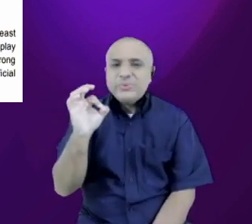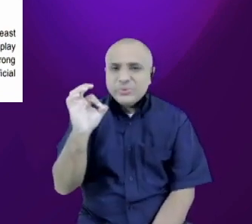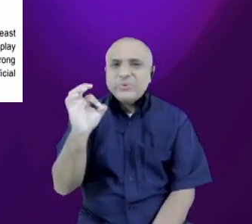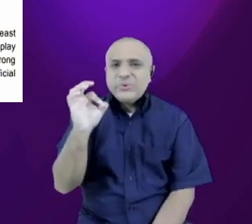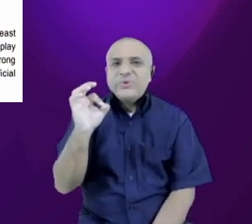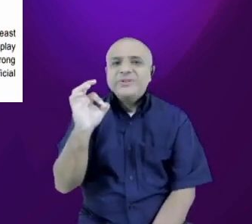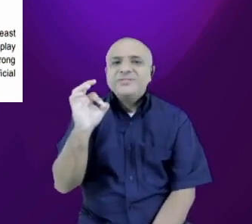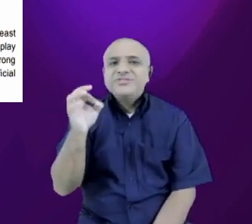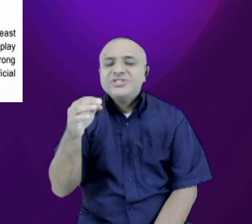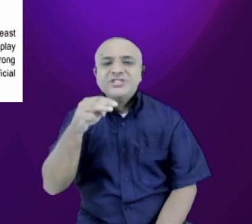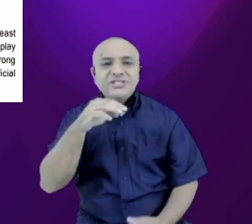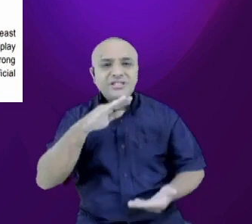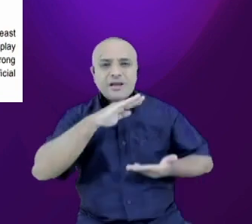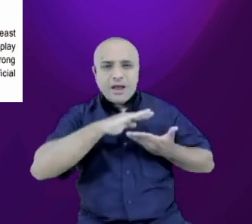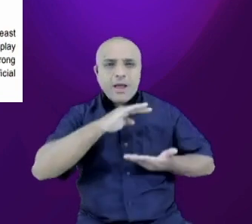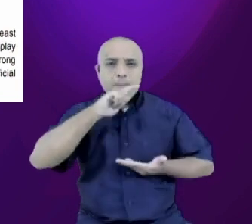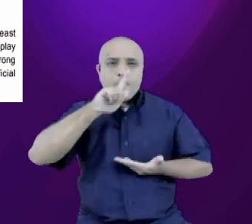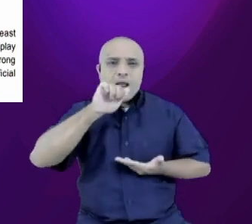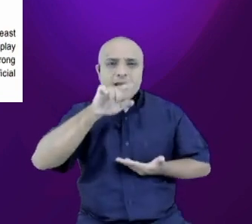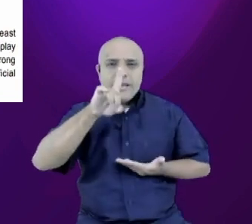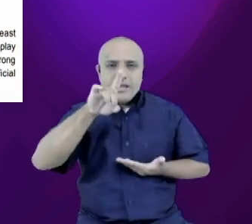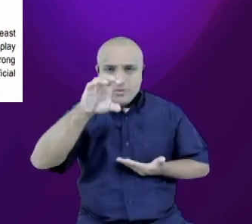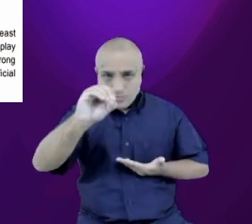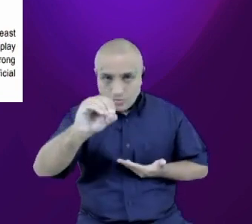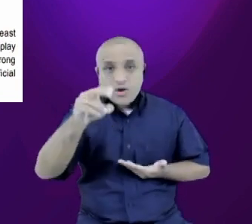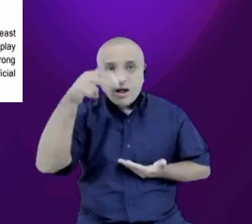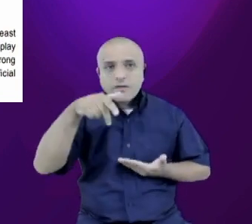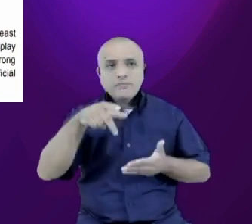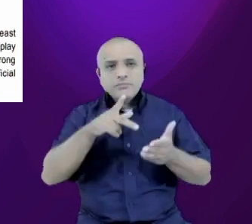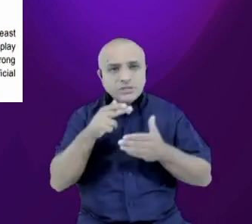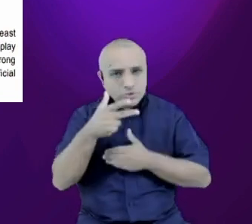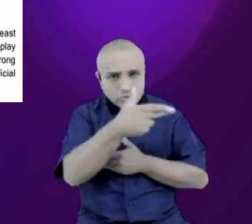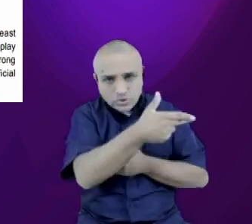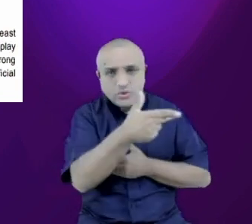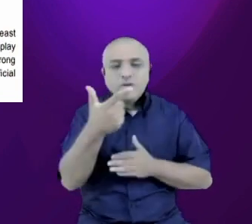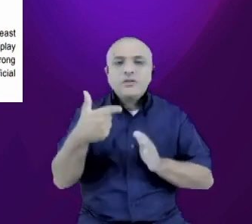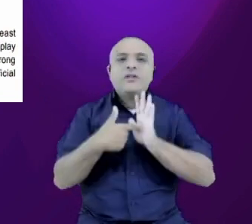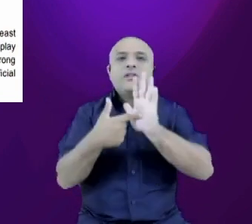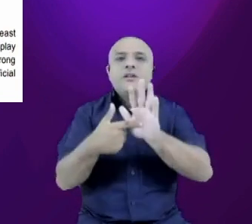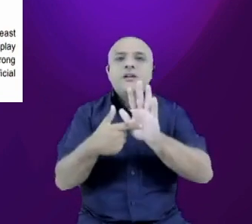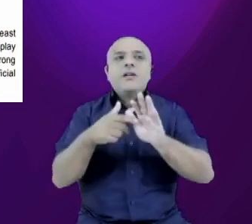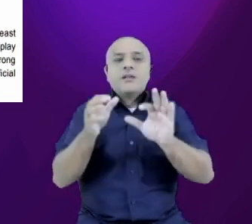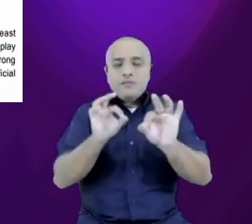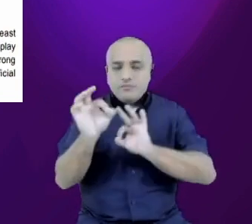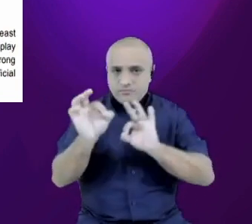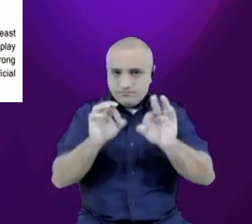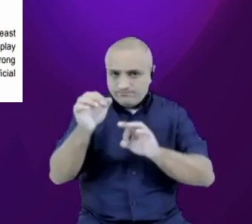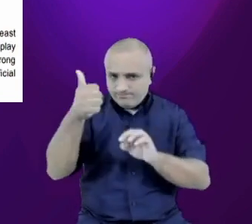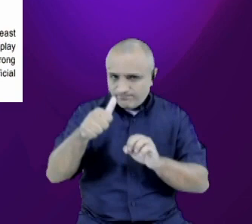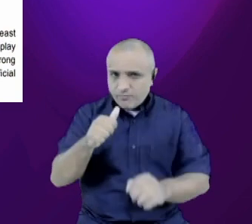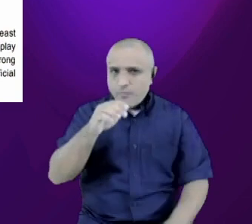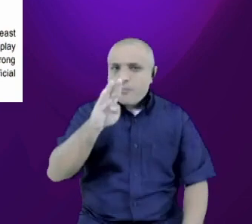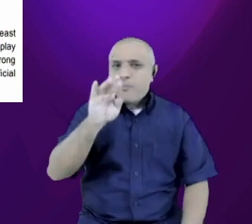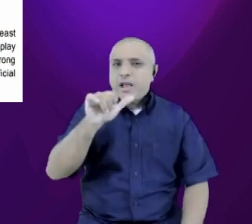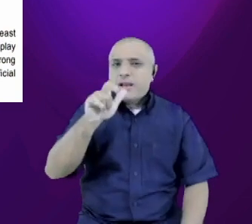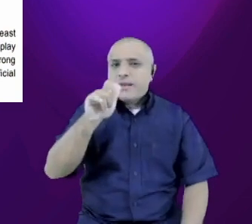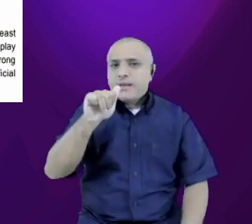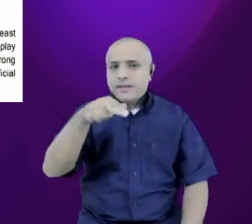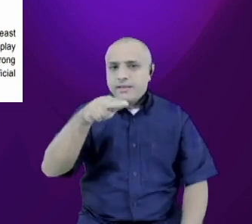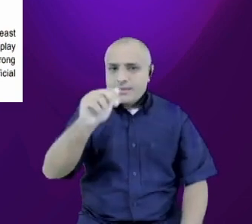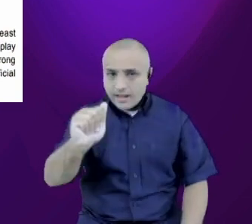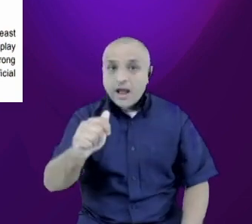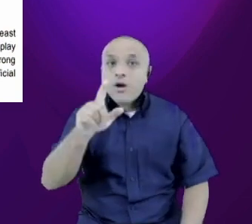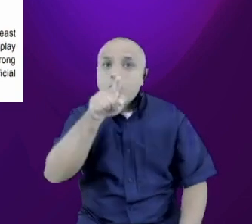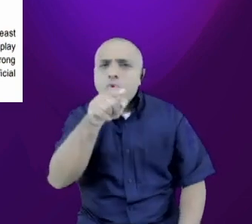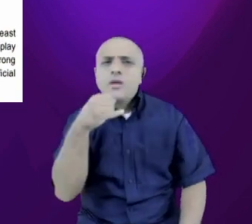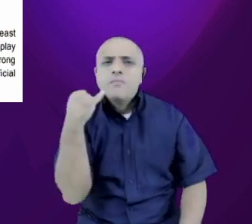de malignidade. Nesse caso, a peça cirúrgica mostrou ser um fibroadenoma, que é uma lesão benigna. Mas o importante é que hoje